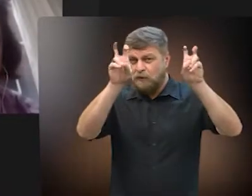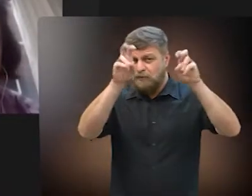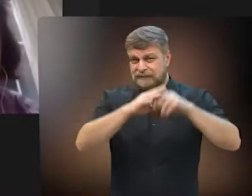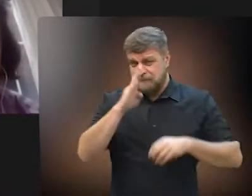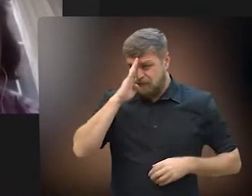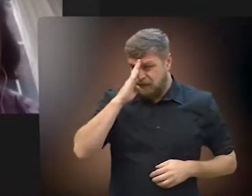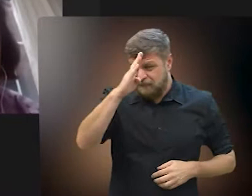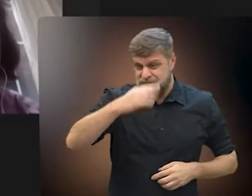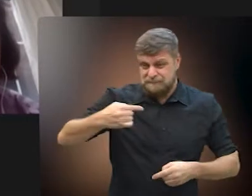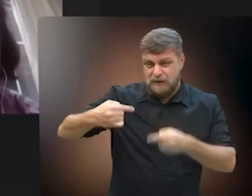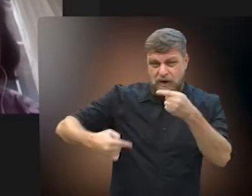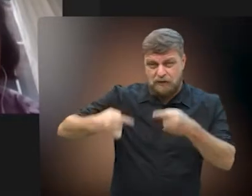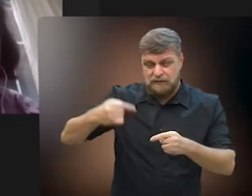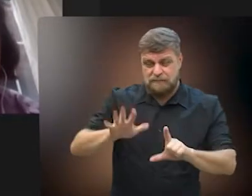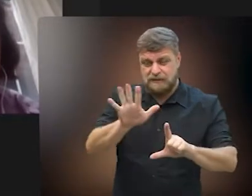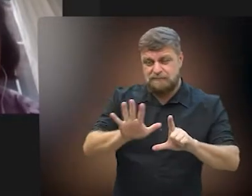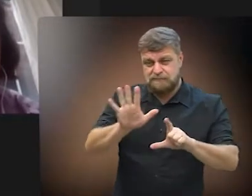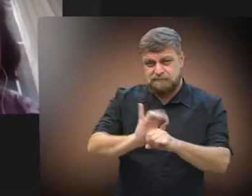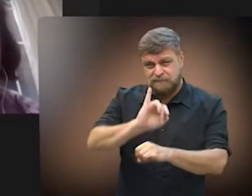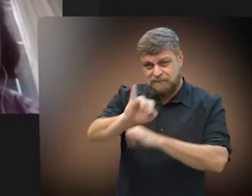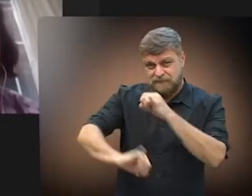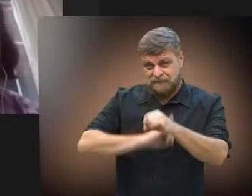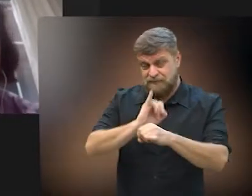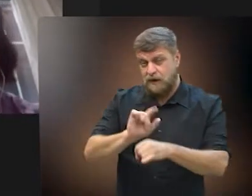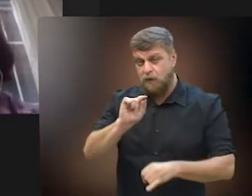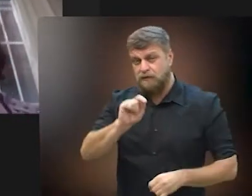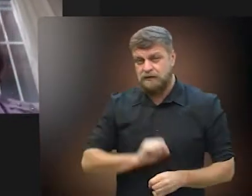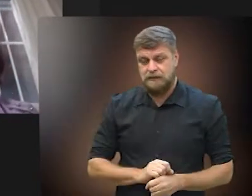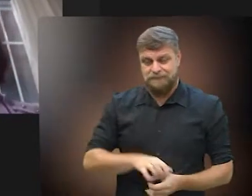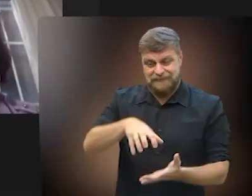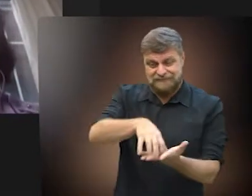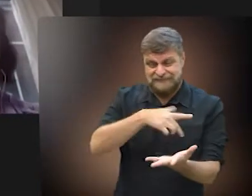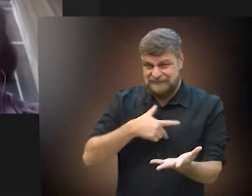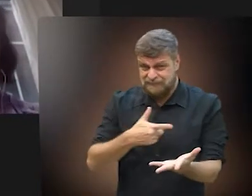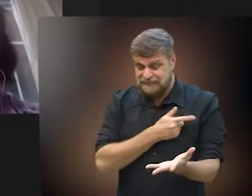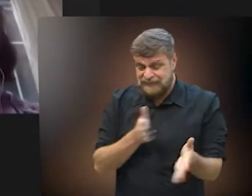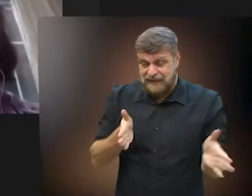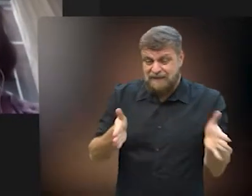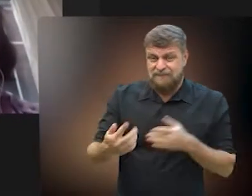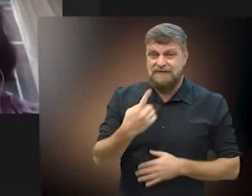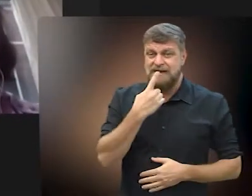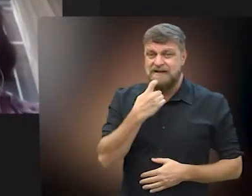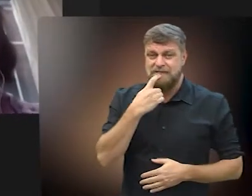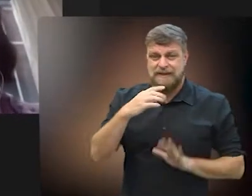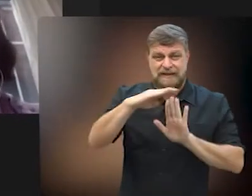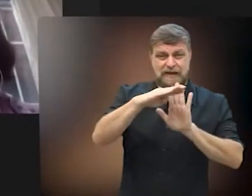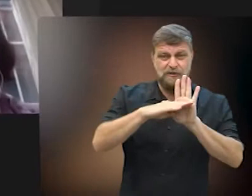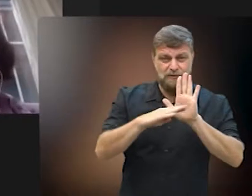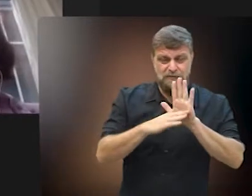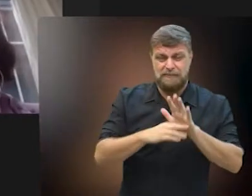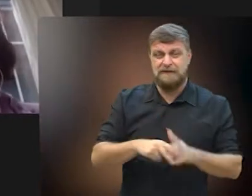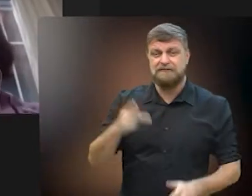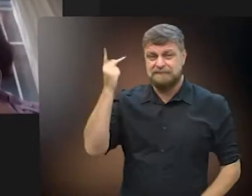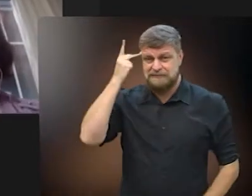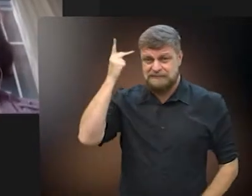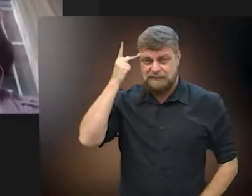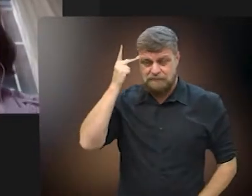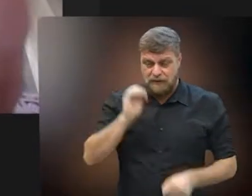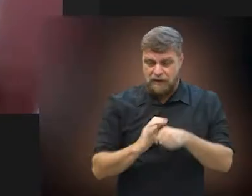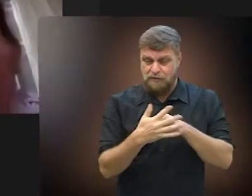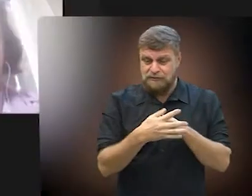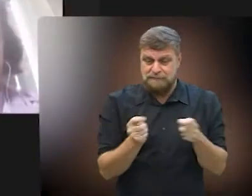O assunto principal do debate por videoconferência foi o fortalecimento dos centros de saúde na fase vermelha do Plano São Paulo